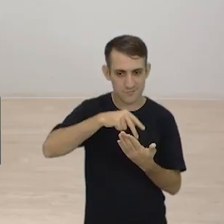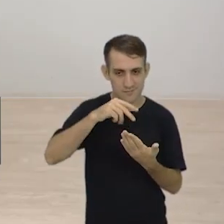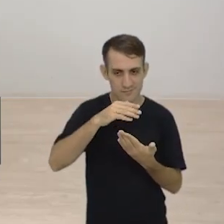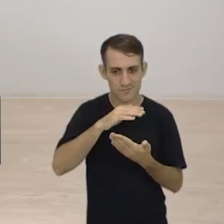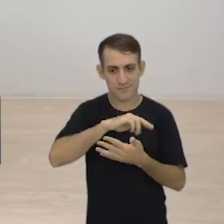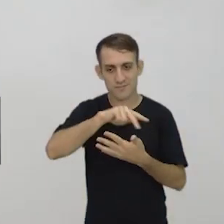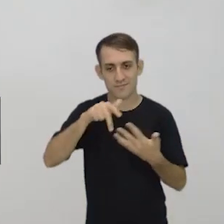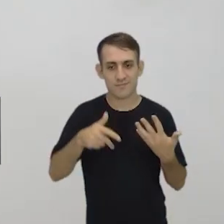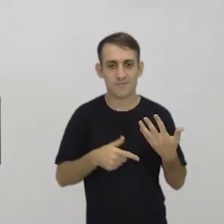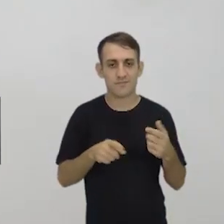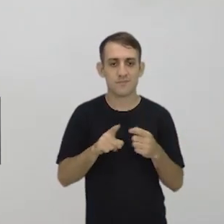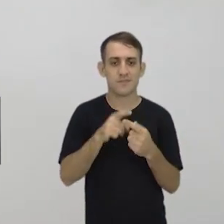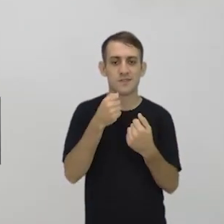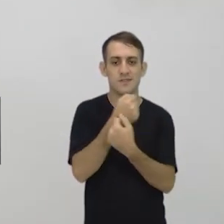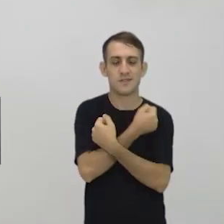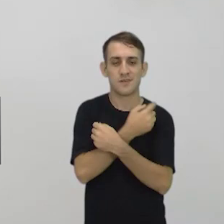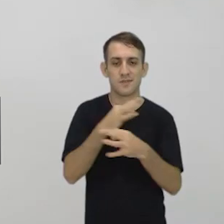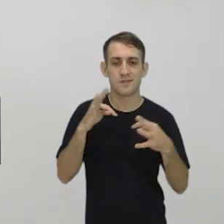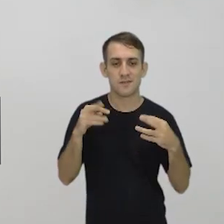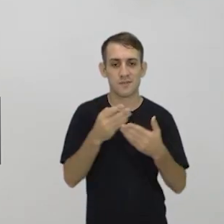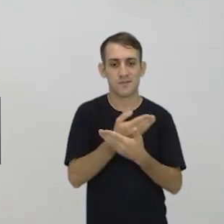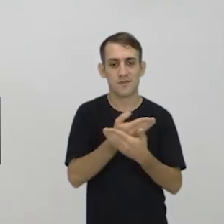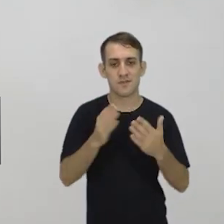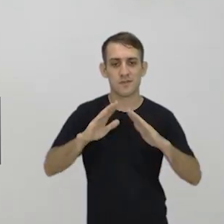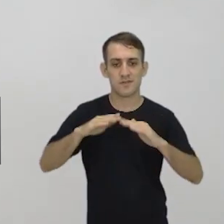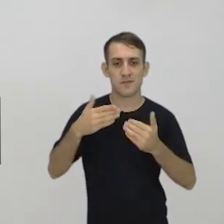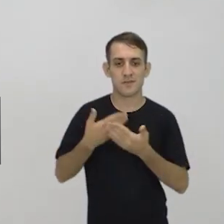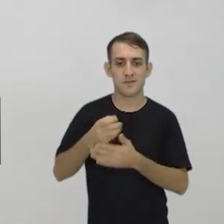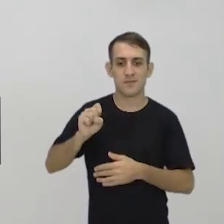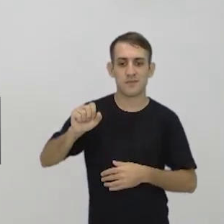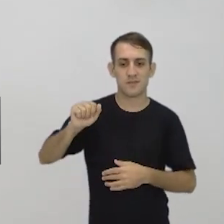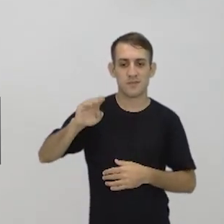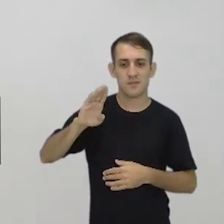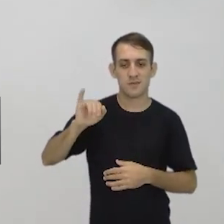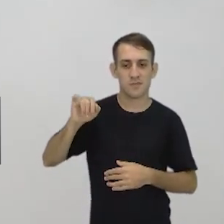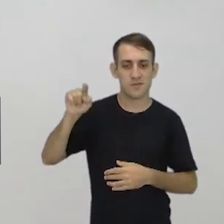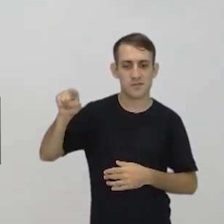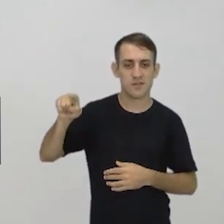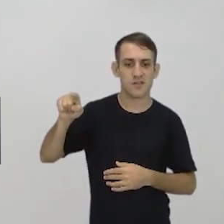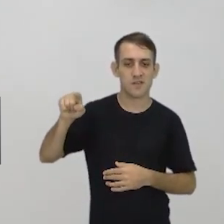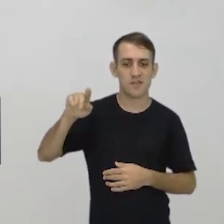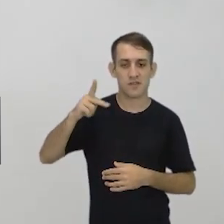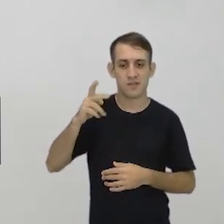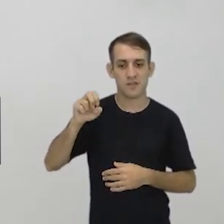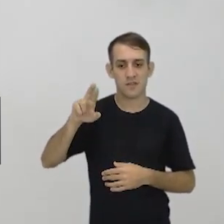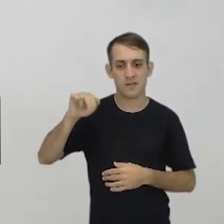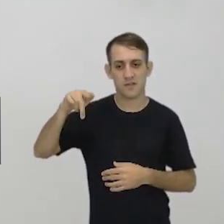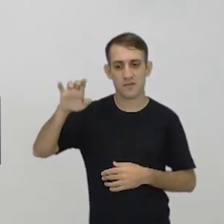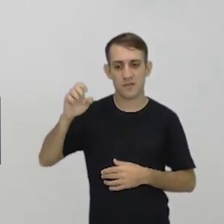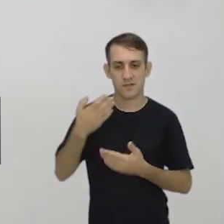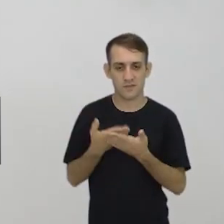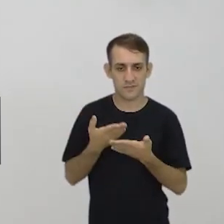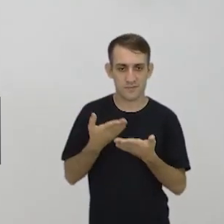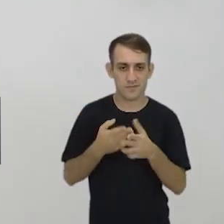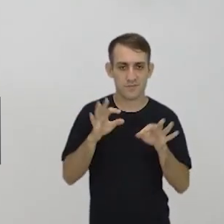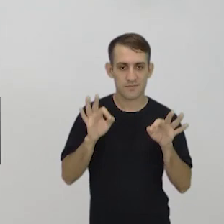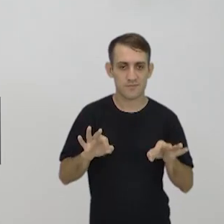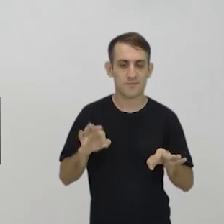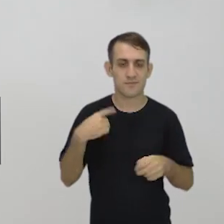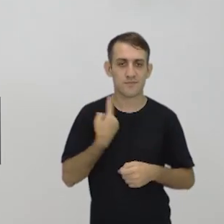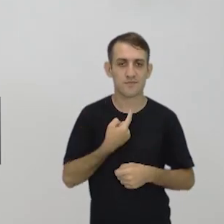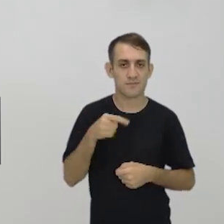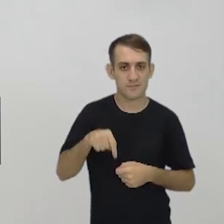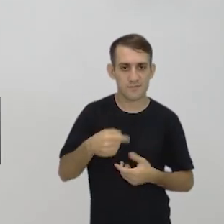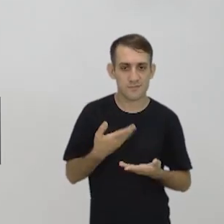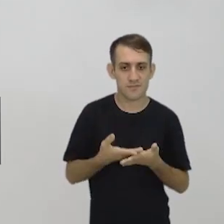aí. E um abraço também, um beijo para o pessoal lá da Escola Sabe, que é onde o Henrique estuda. E terminamos. Acabou,